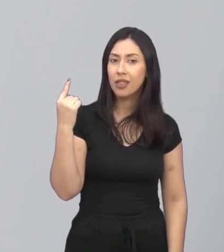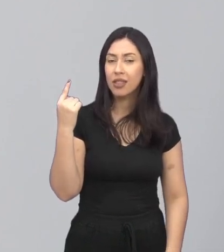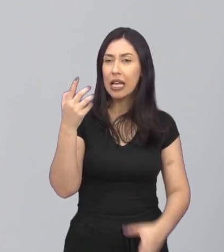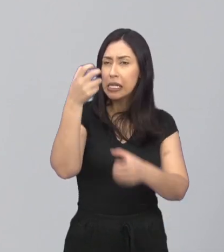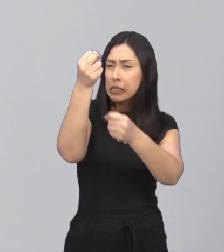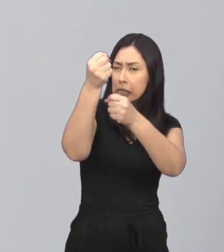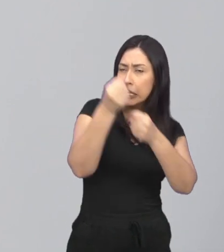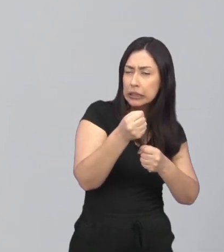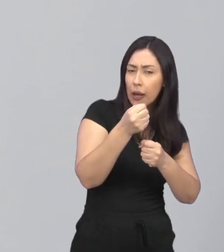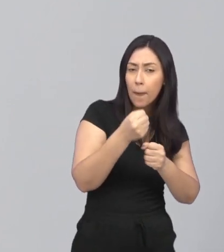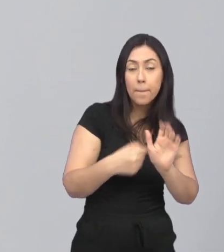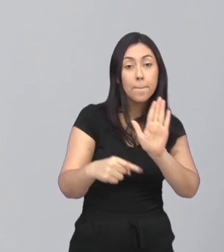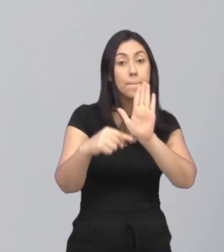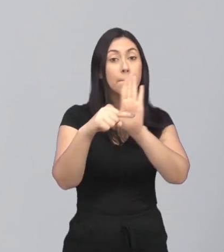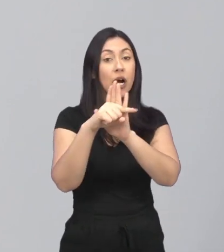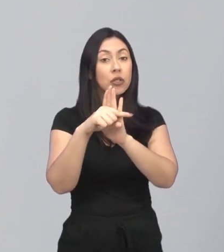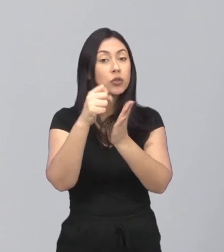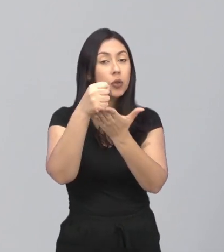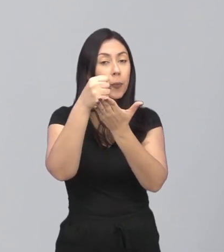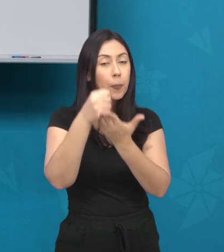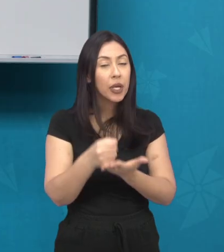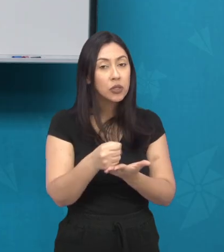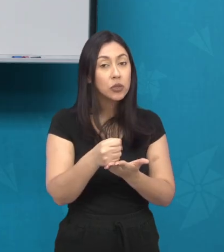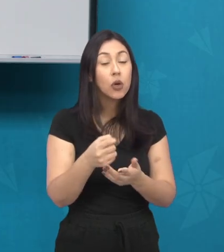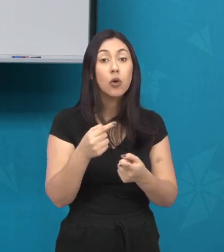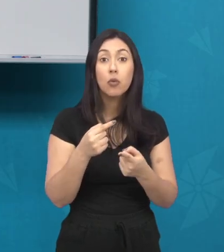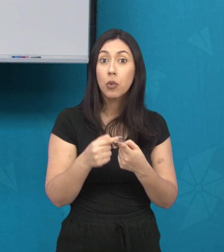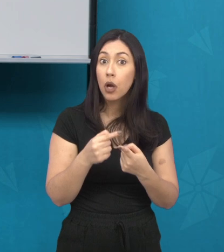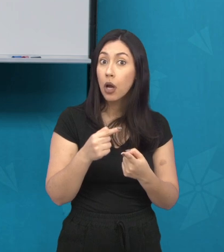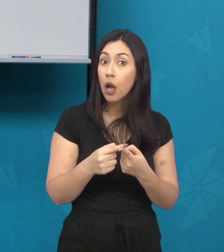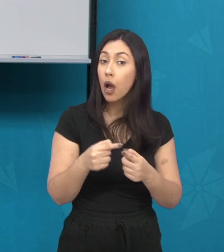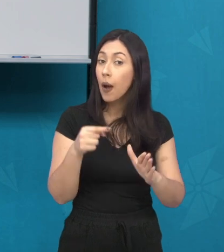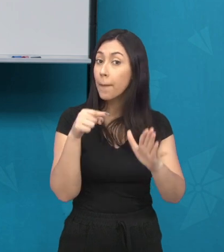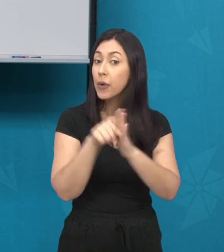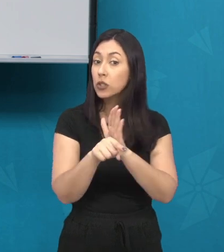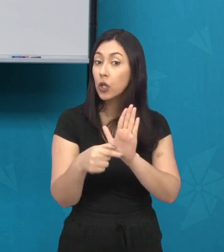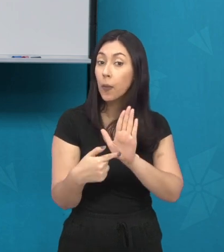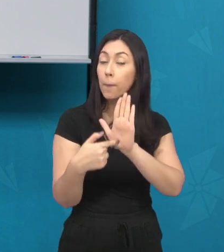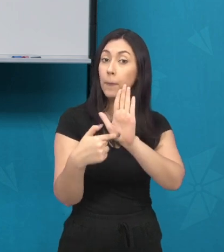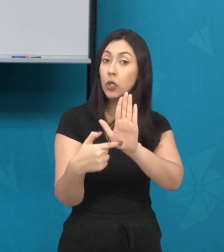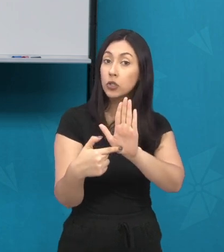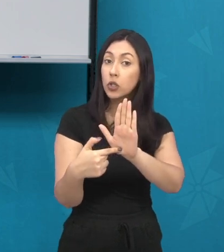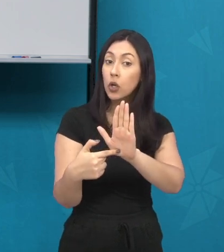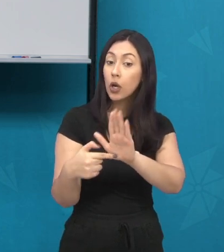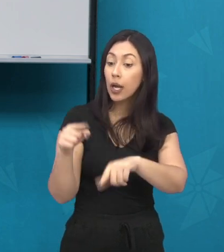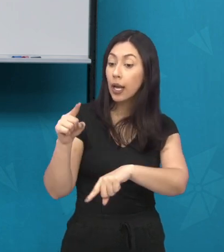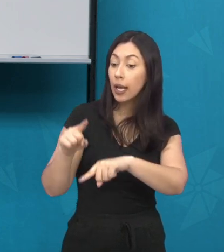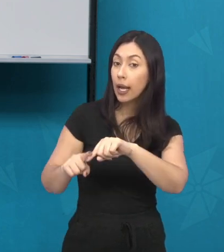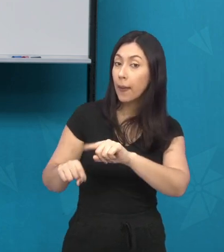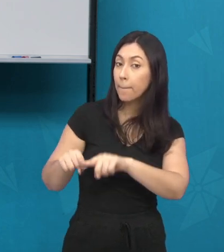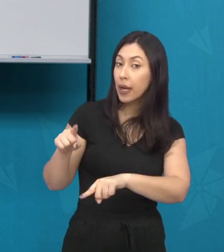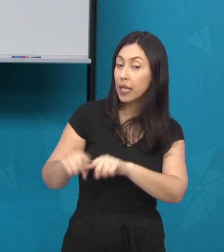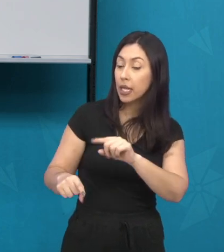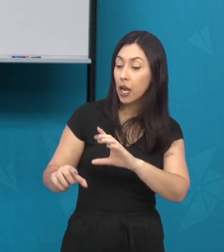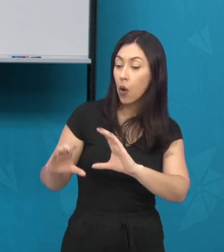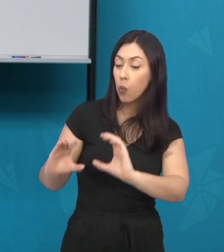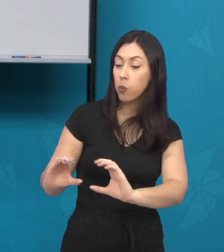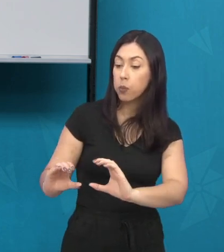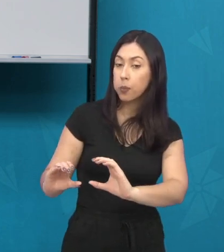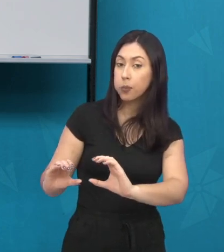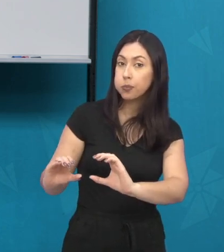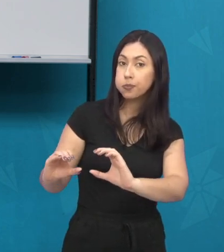tração menos o peso porque a questão informou pra gente que essa caixa está